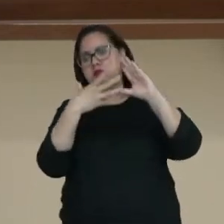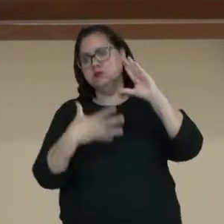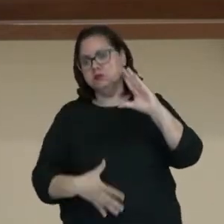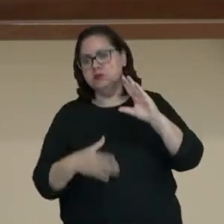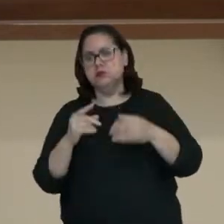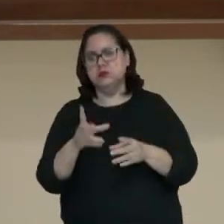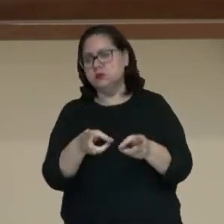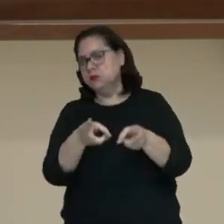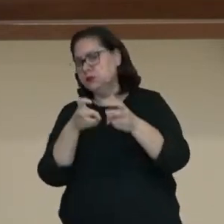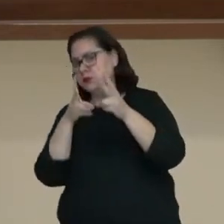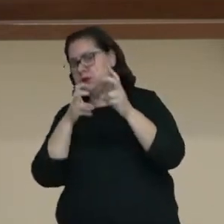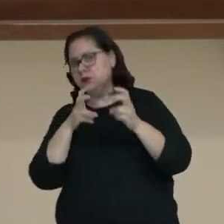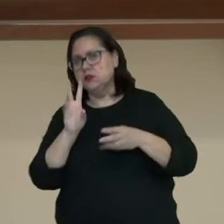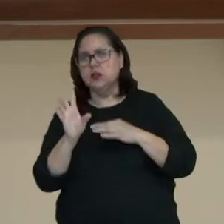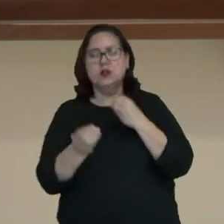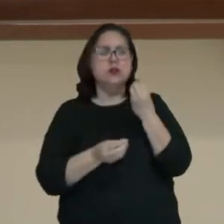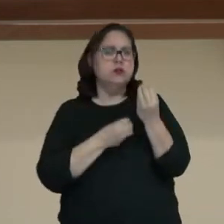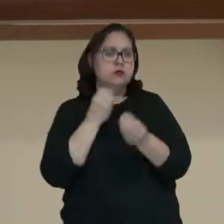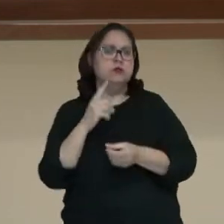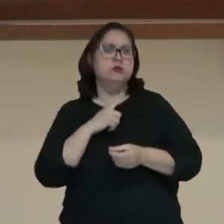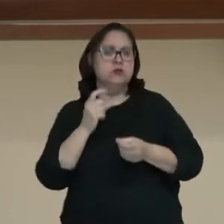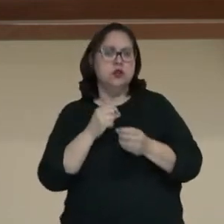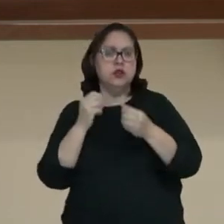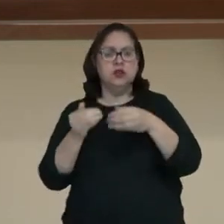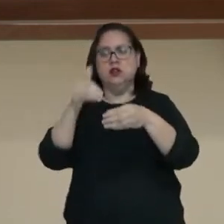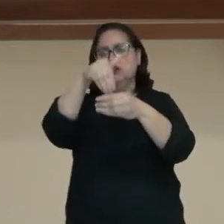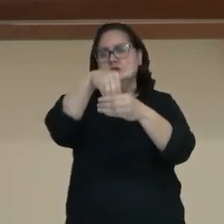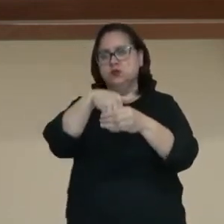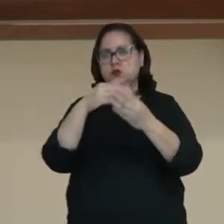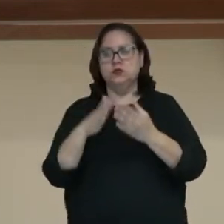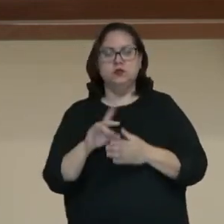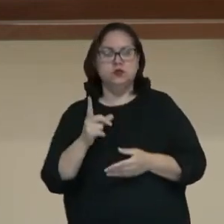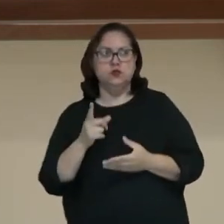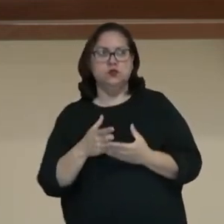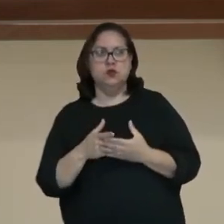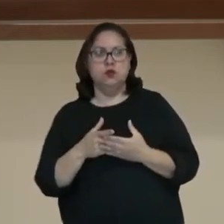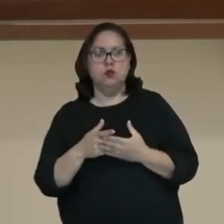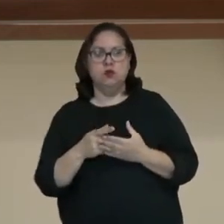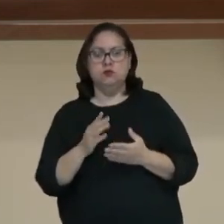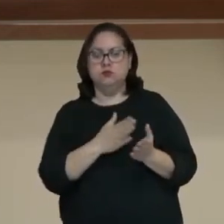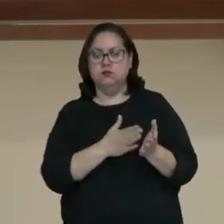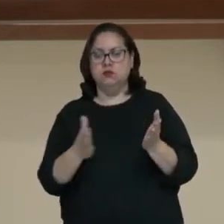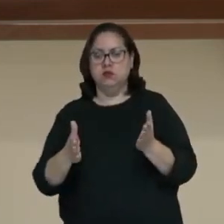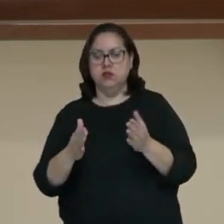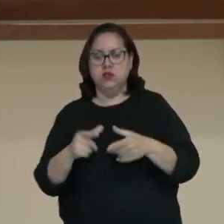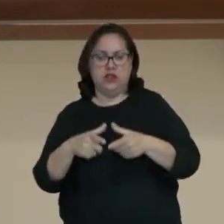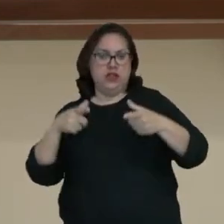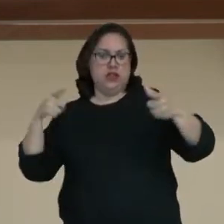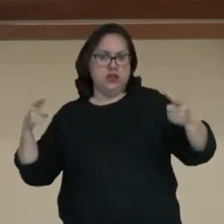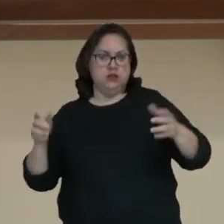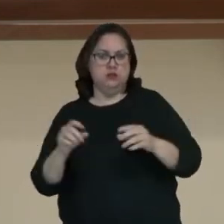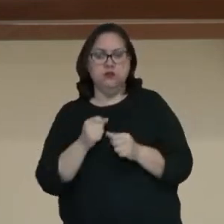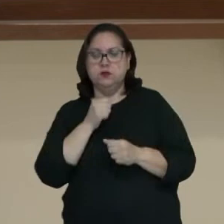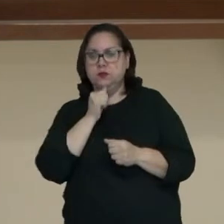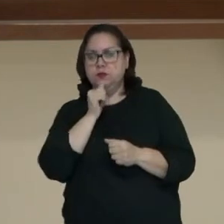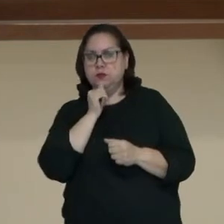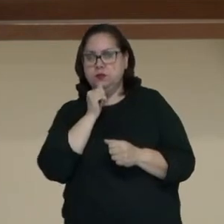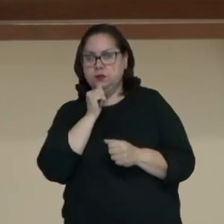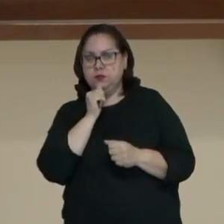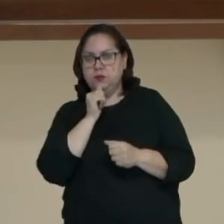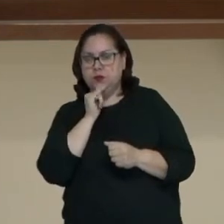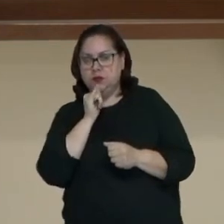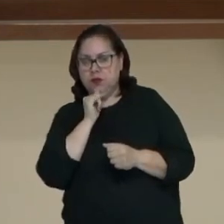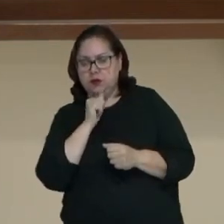você percebe, né? Quando tem eleições, não só numa coisa grande, mas, por exemplo, assim, tem